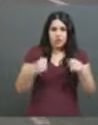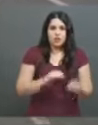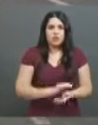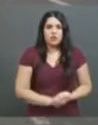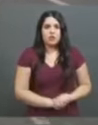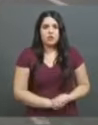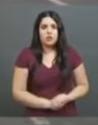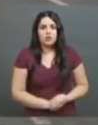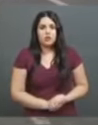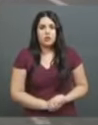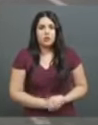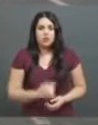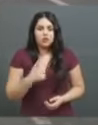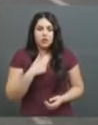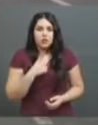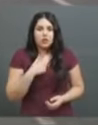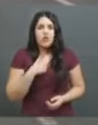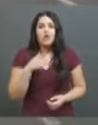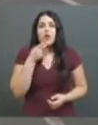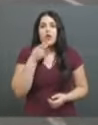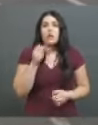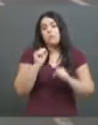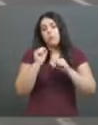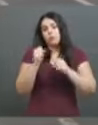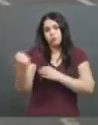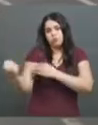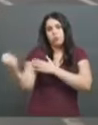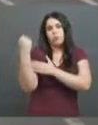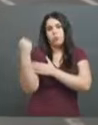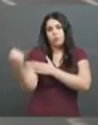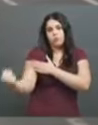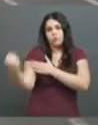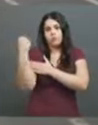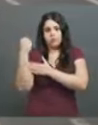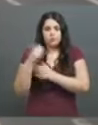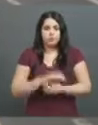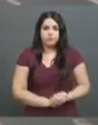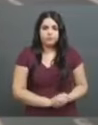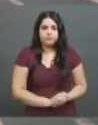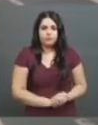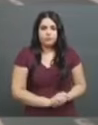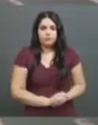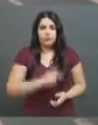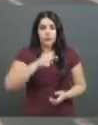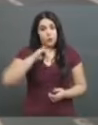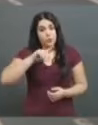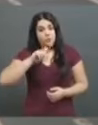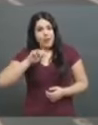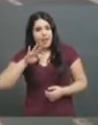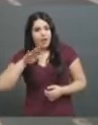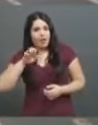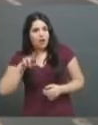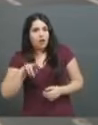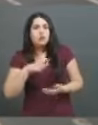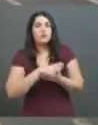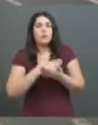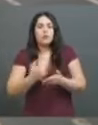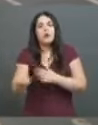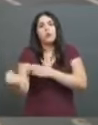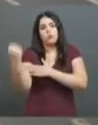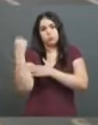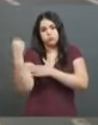a minha professora de pilates me falou: ó, Edu, pode fazer musculação também para fazer reforço. Então, do Pilates, eu comecei também a fazer